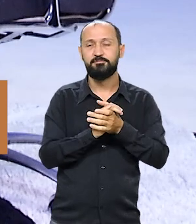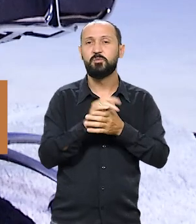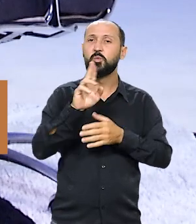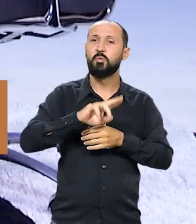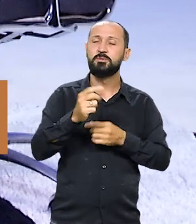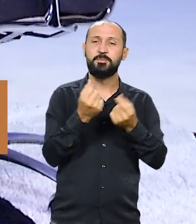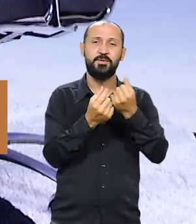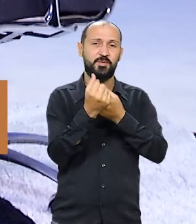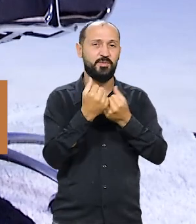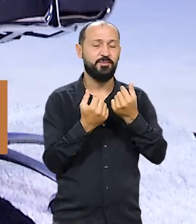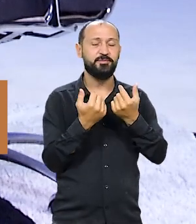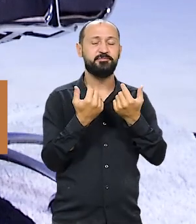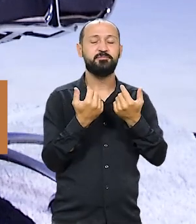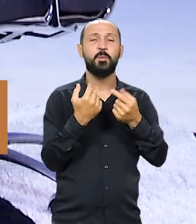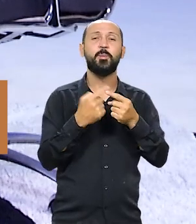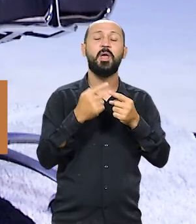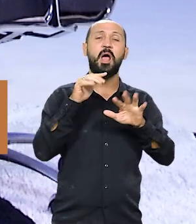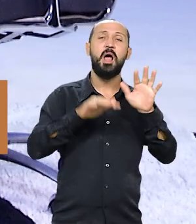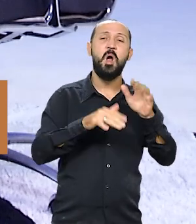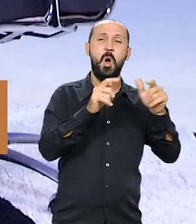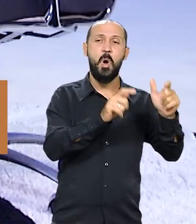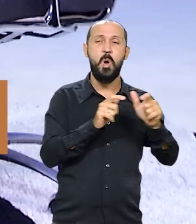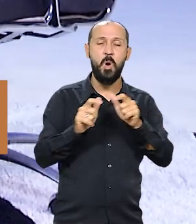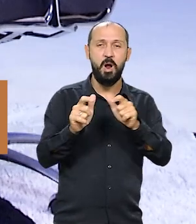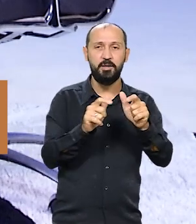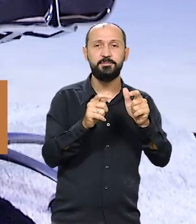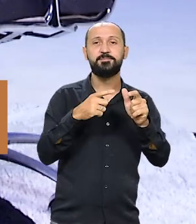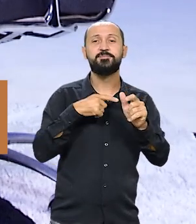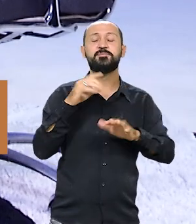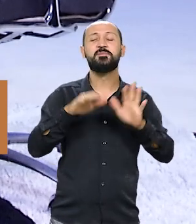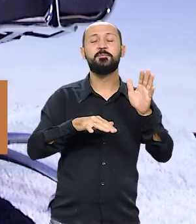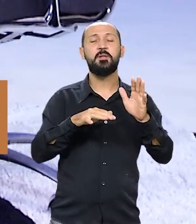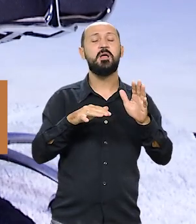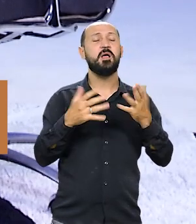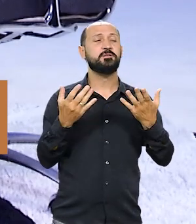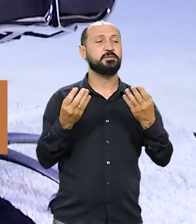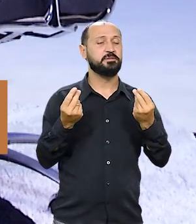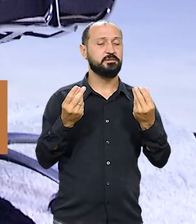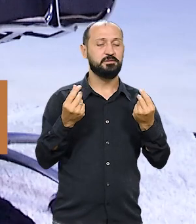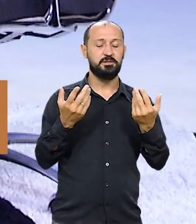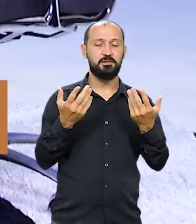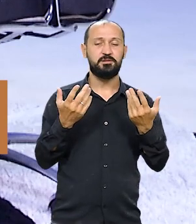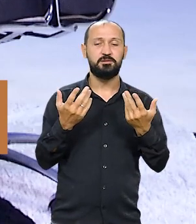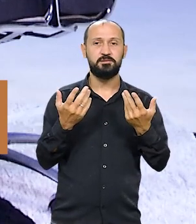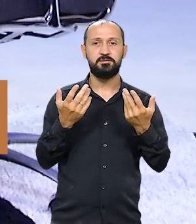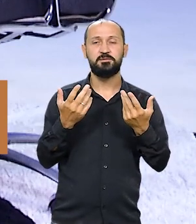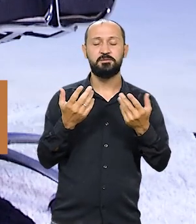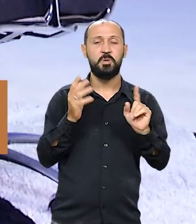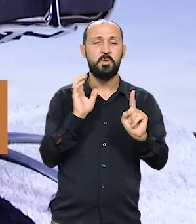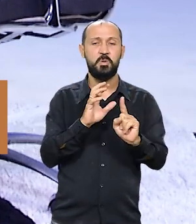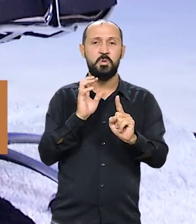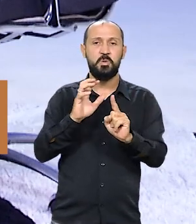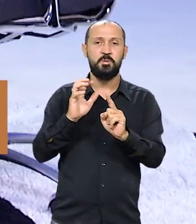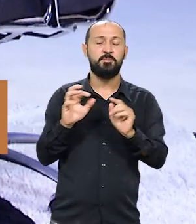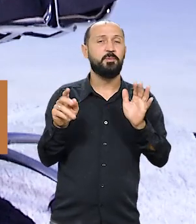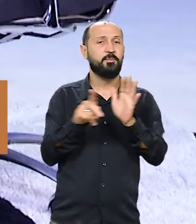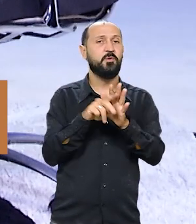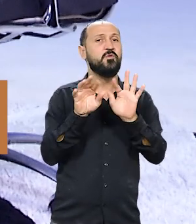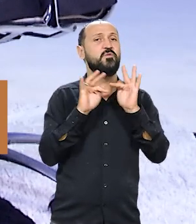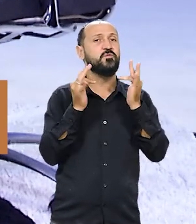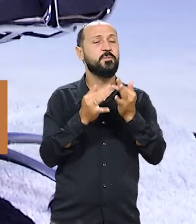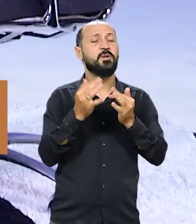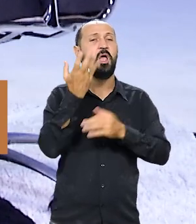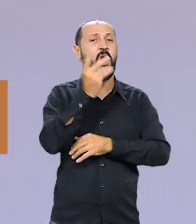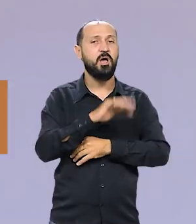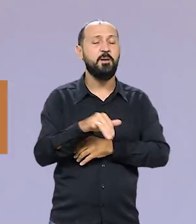cunho econômico, que muitas vezes, em alguns lugares, é até de certa forma instigada pela